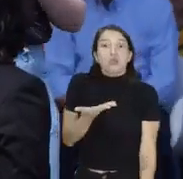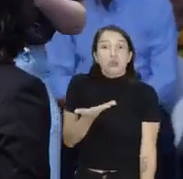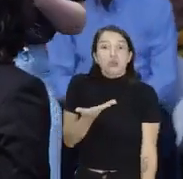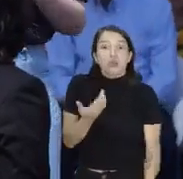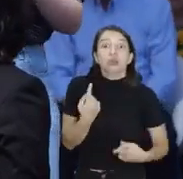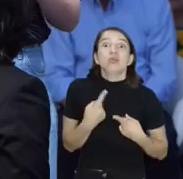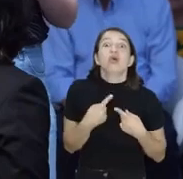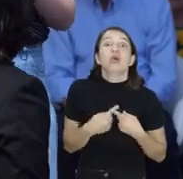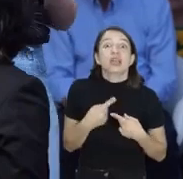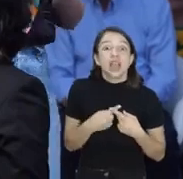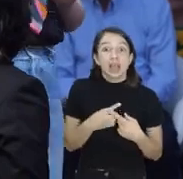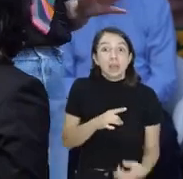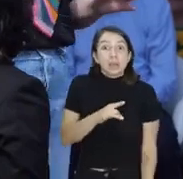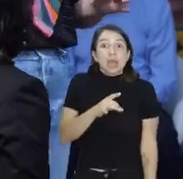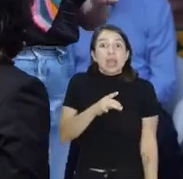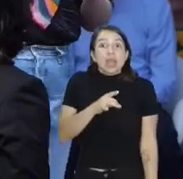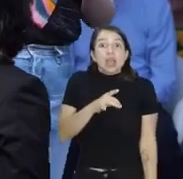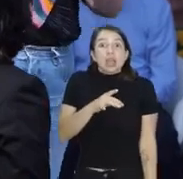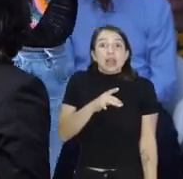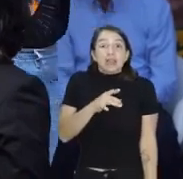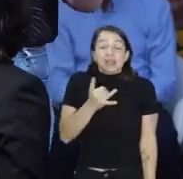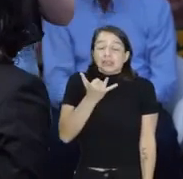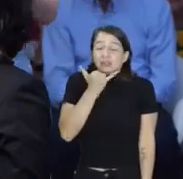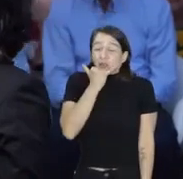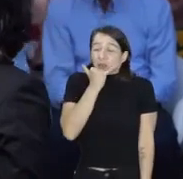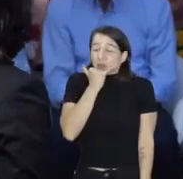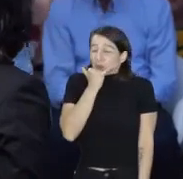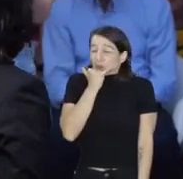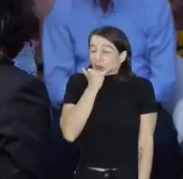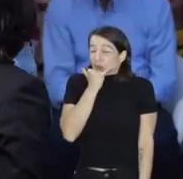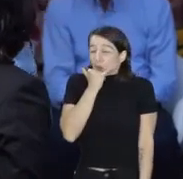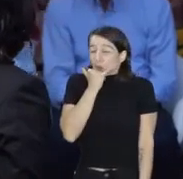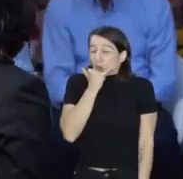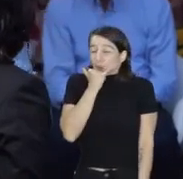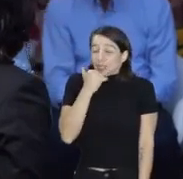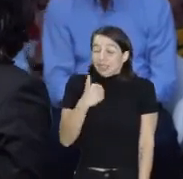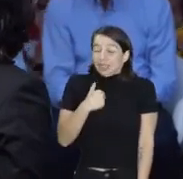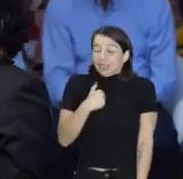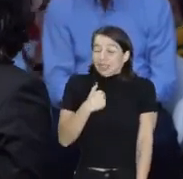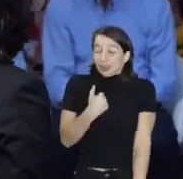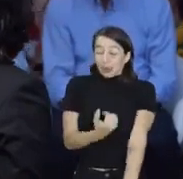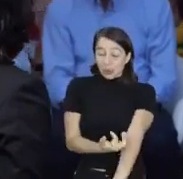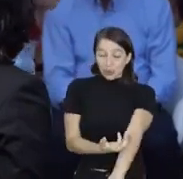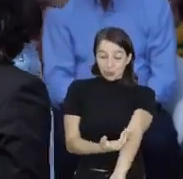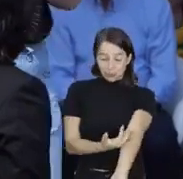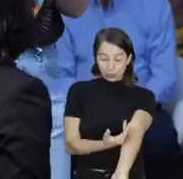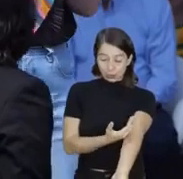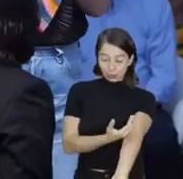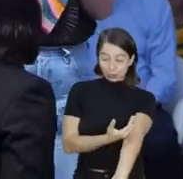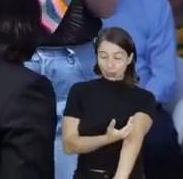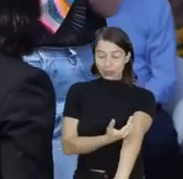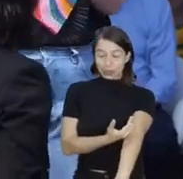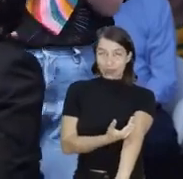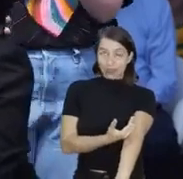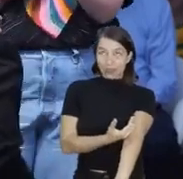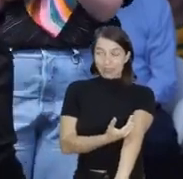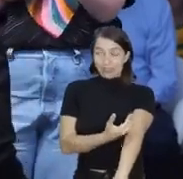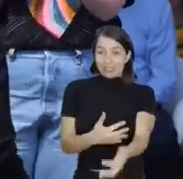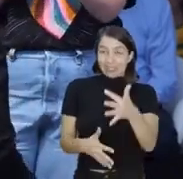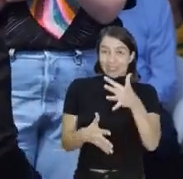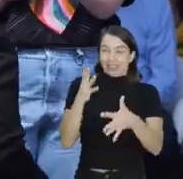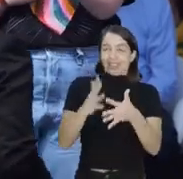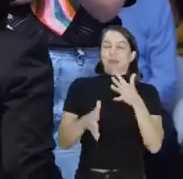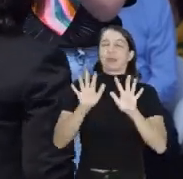e a Gente desculpa é que eu tô com muito emocionada Então me atrapalhando um pouco eu encontro muito jovens